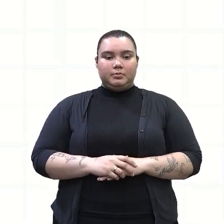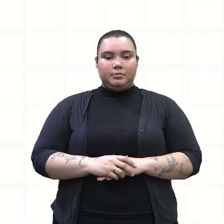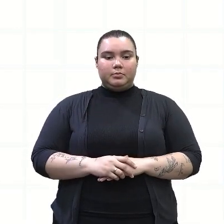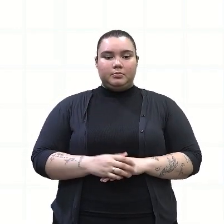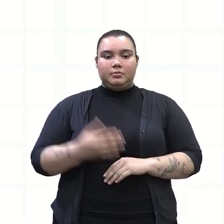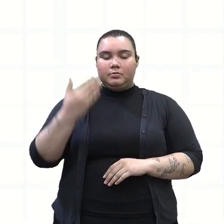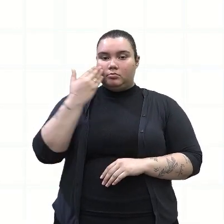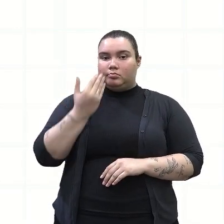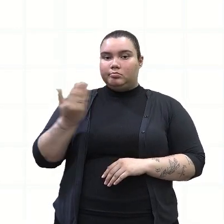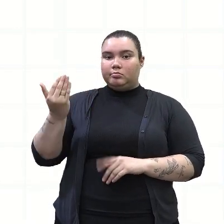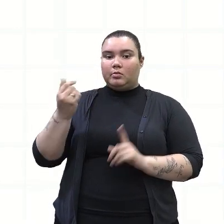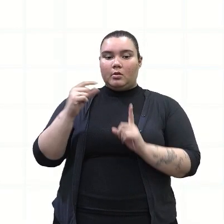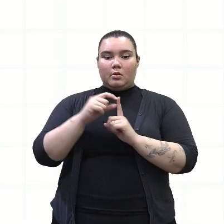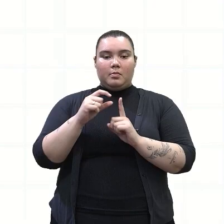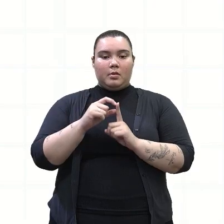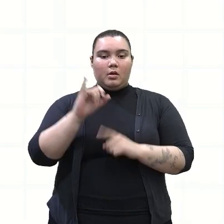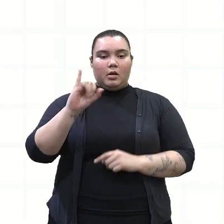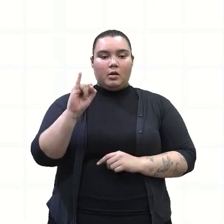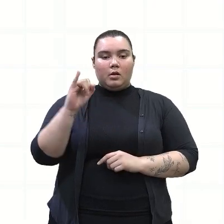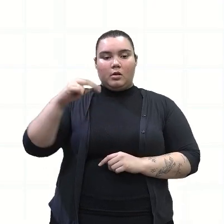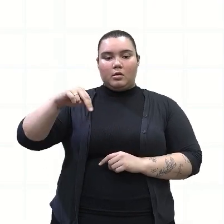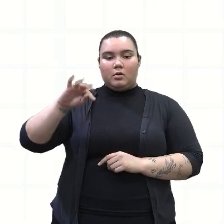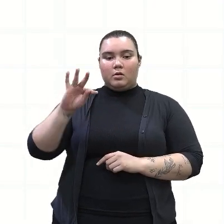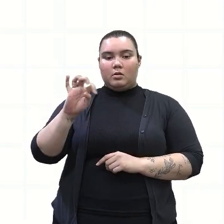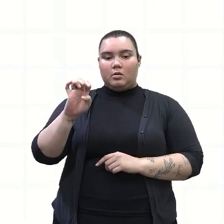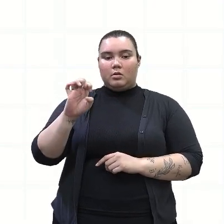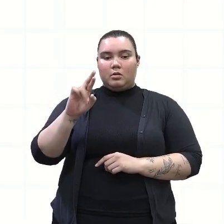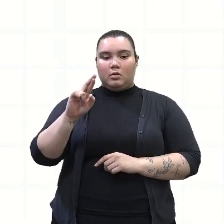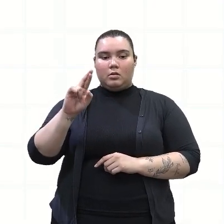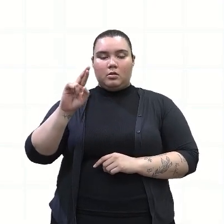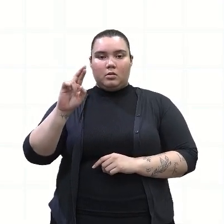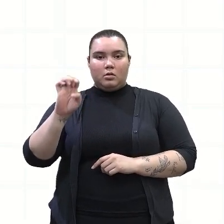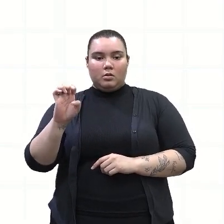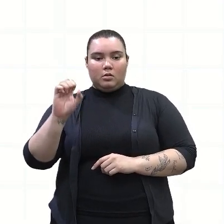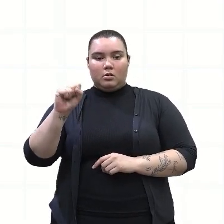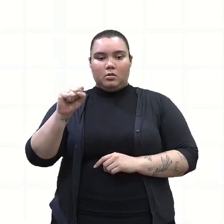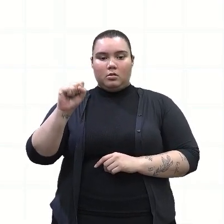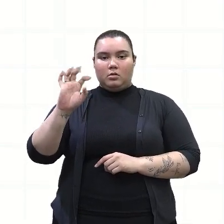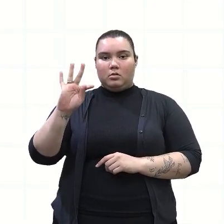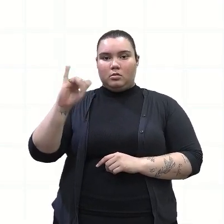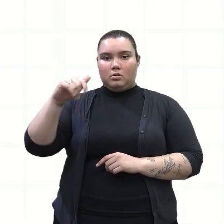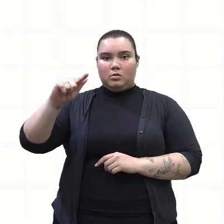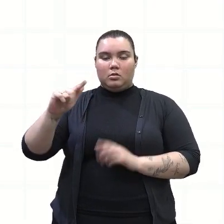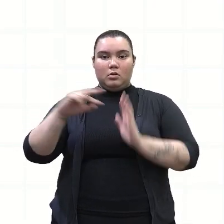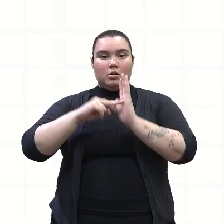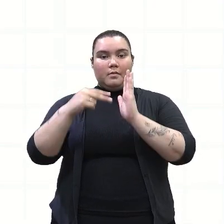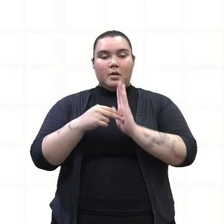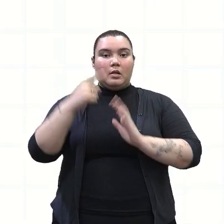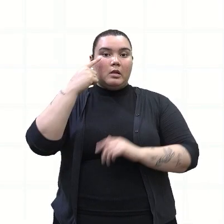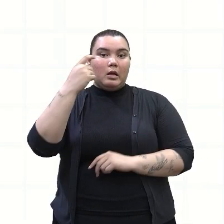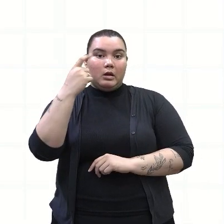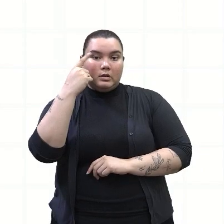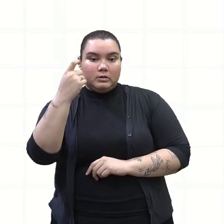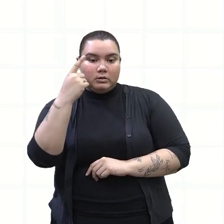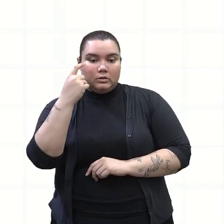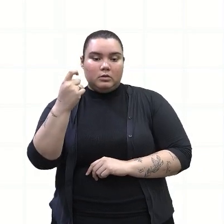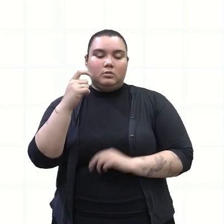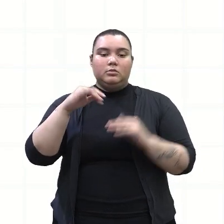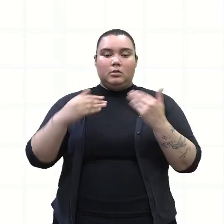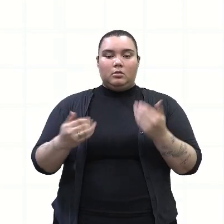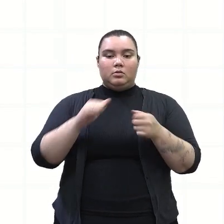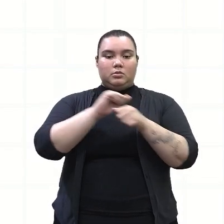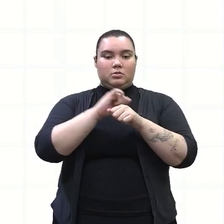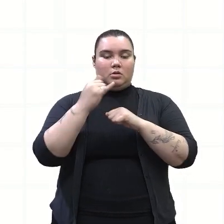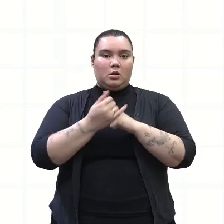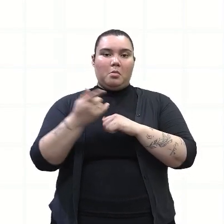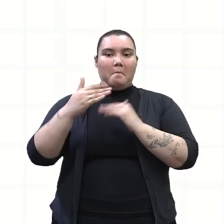Interesting. Interesting significa, ó, interessante. Então, o adjetivo é interessante, eu quero dizer